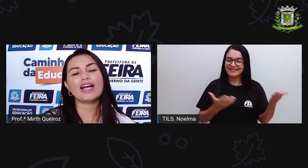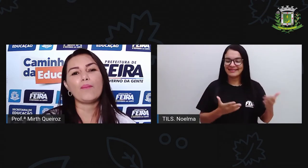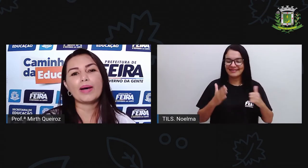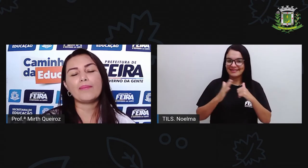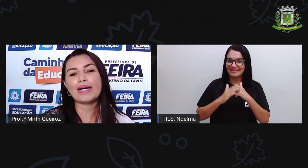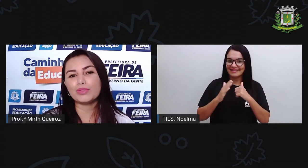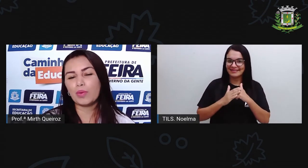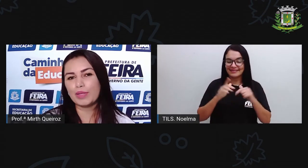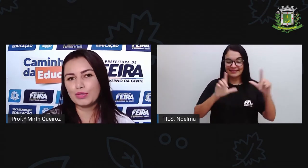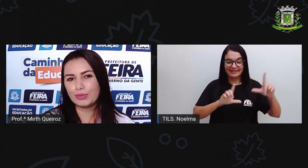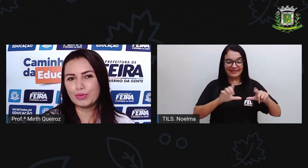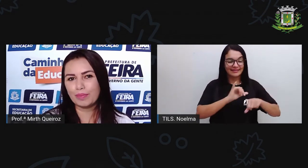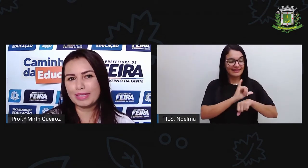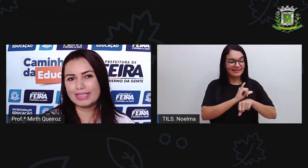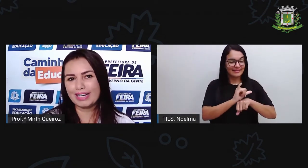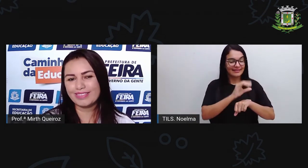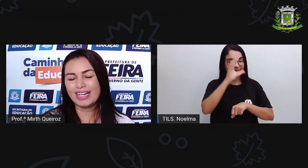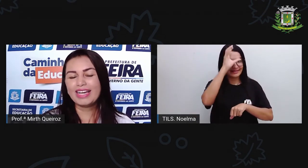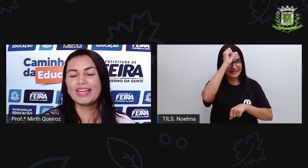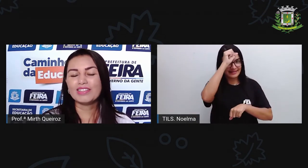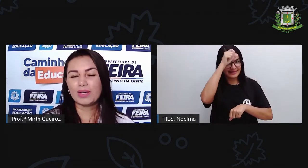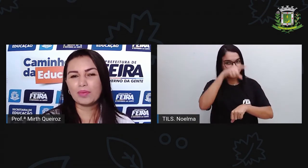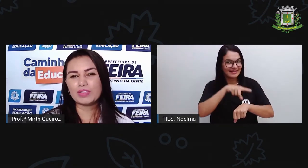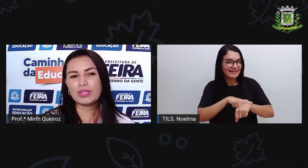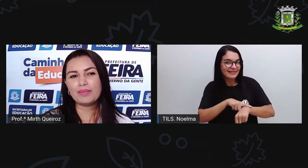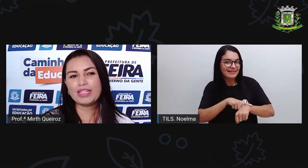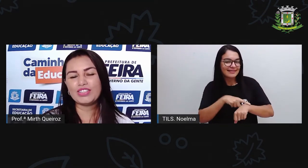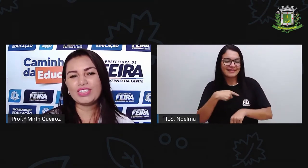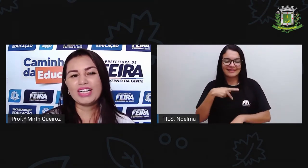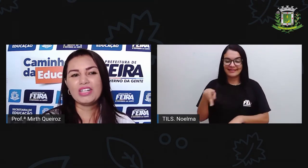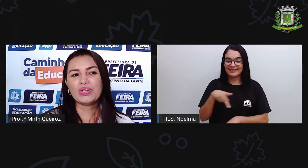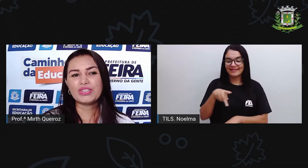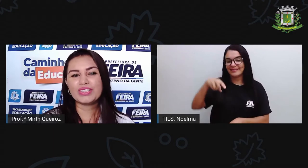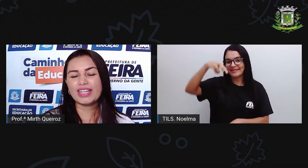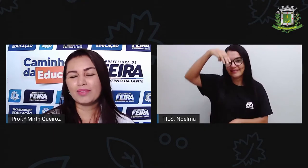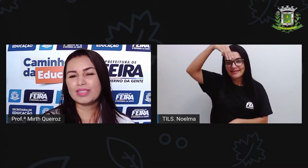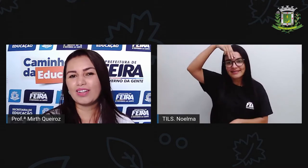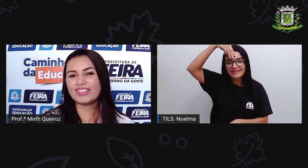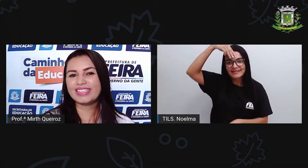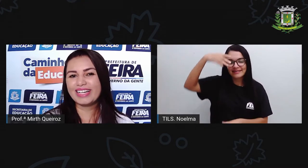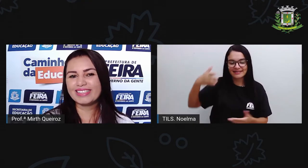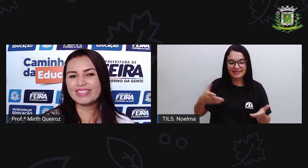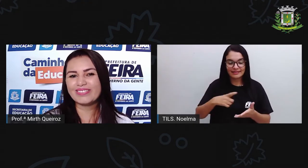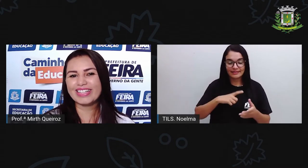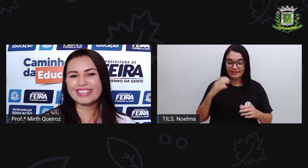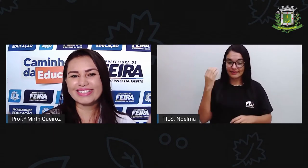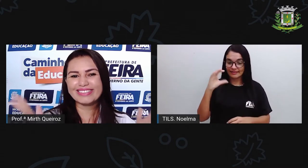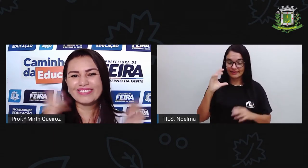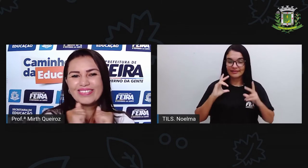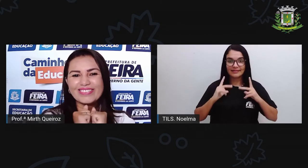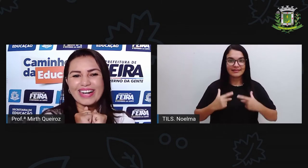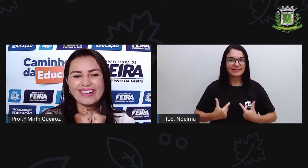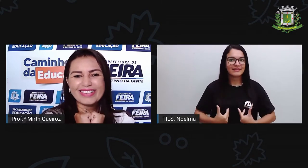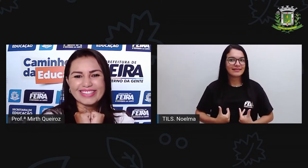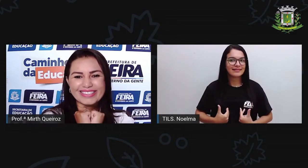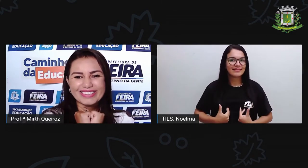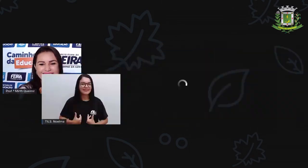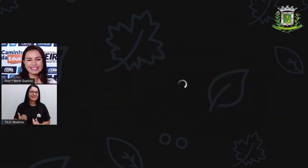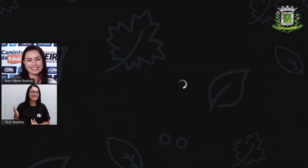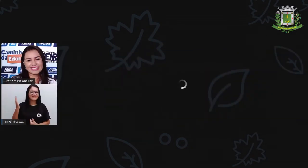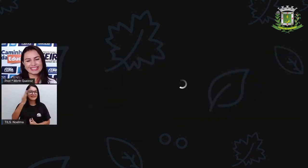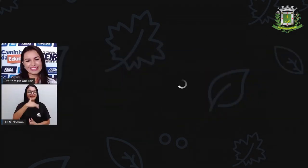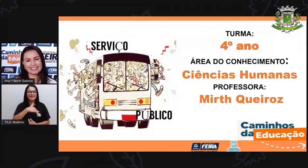nosso canal para mais um momento de muito aprendizado. Eu sou a professora Mirthi e hoje nós teremos aula de ciências humanas. Vamos para a aula?